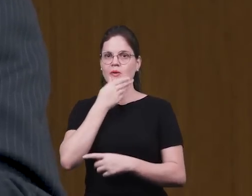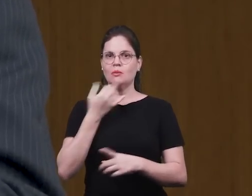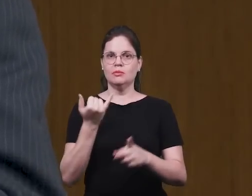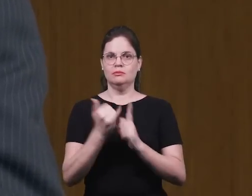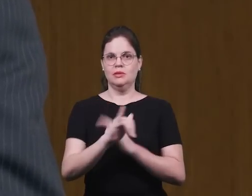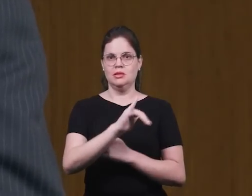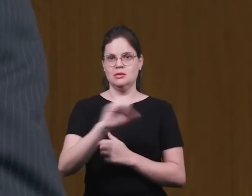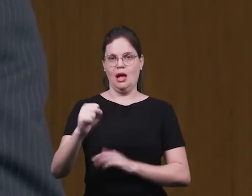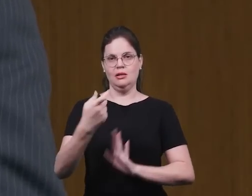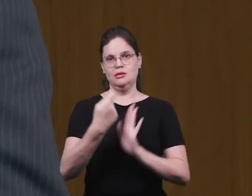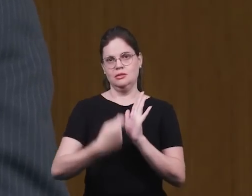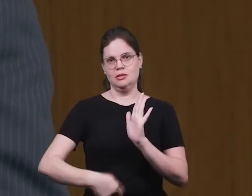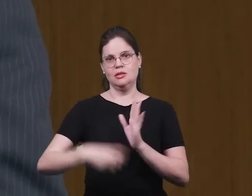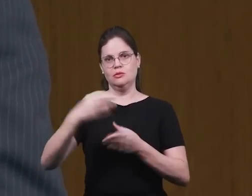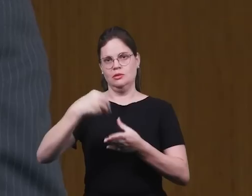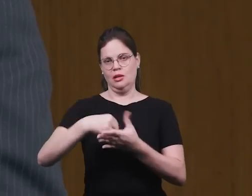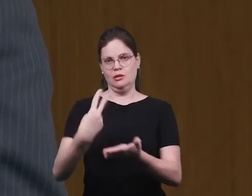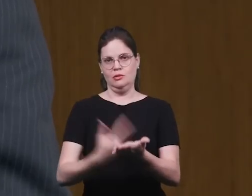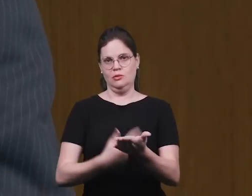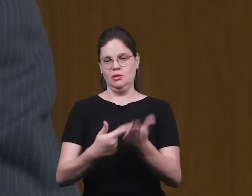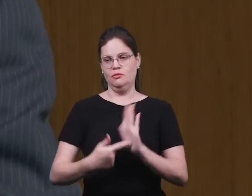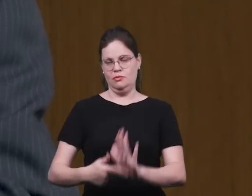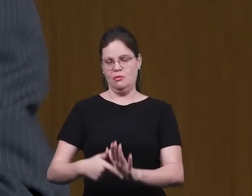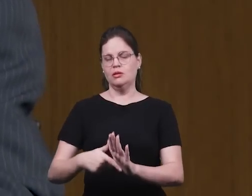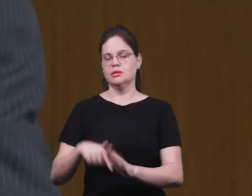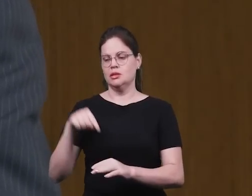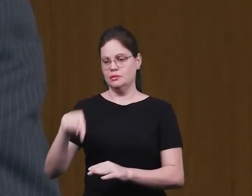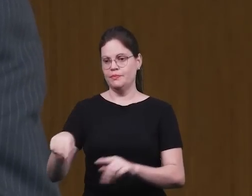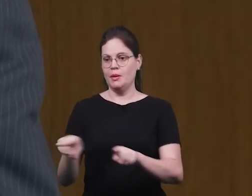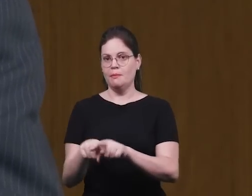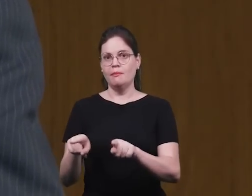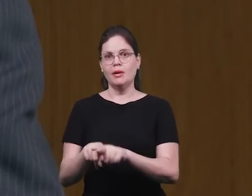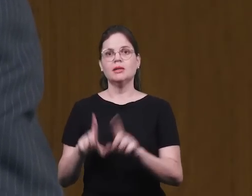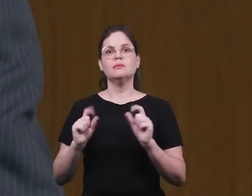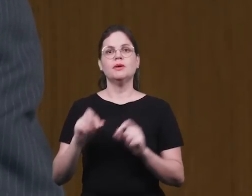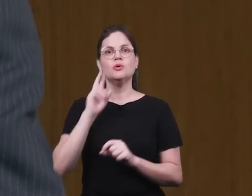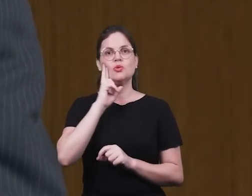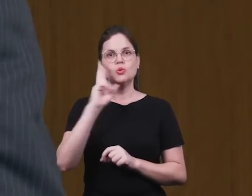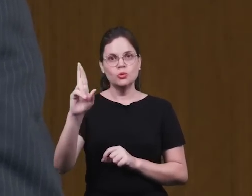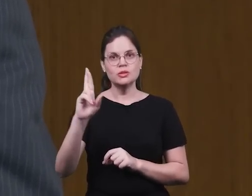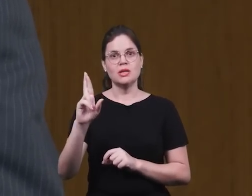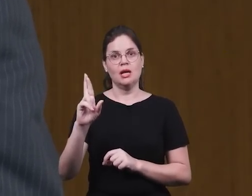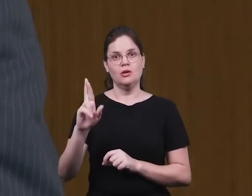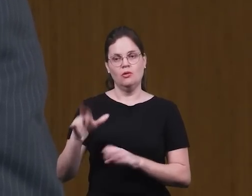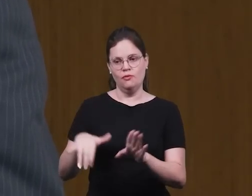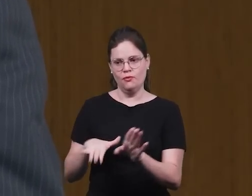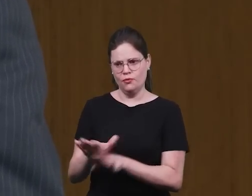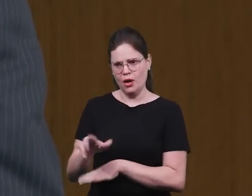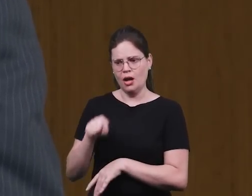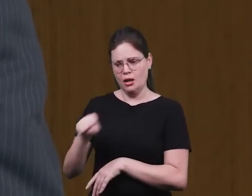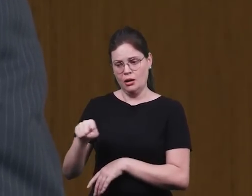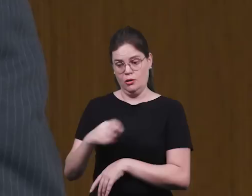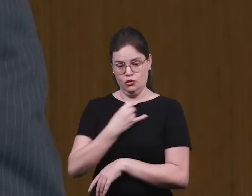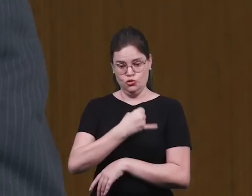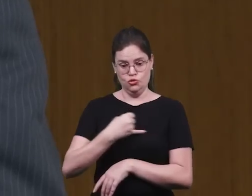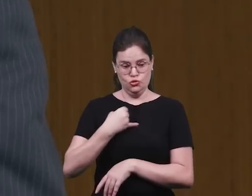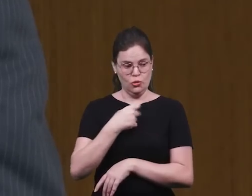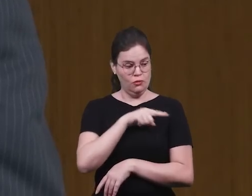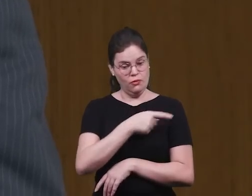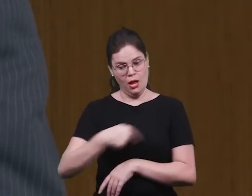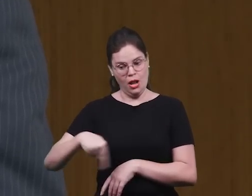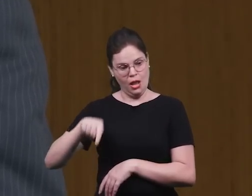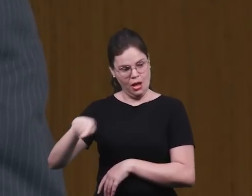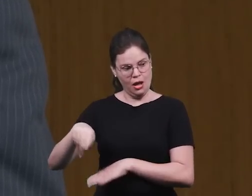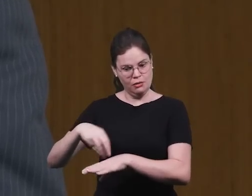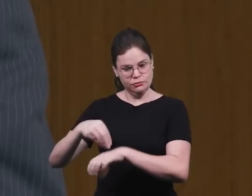operação do Espírito de fortaleza, mas aqui, ao escrever a carta, o Senhor Jesus manda João dizer assim, fala para essa igreja que